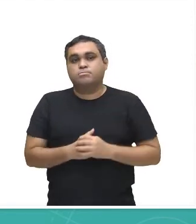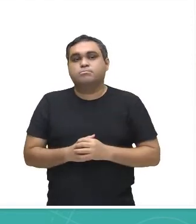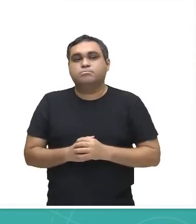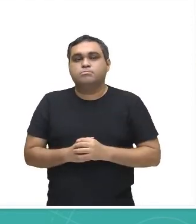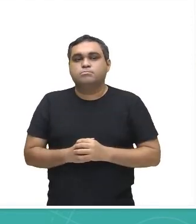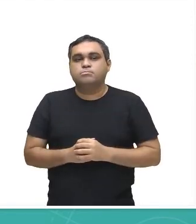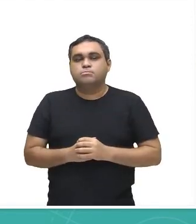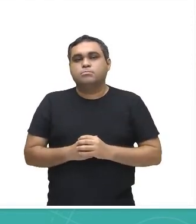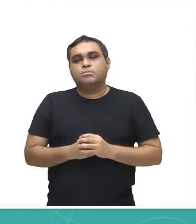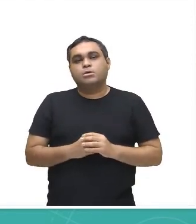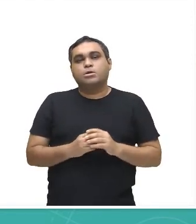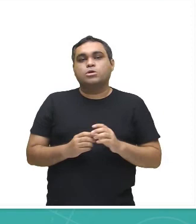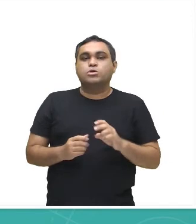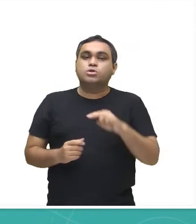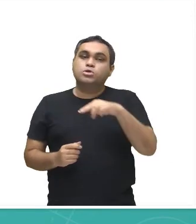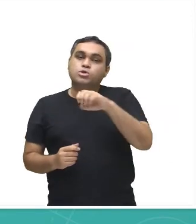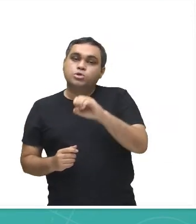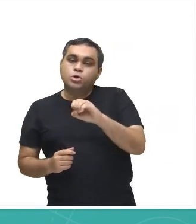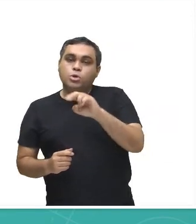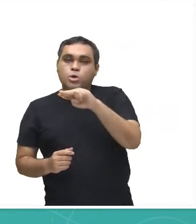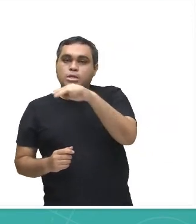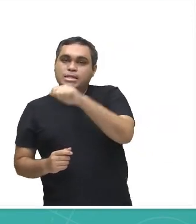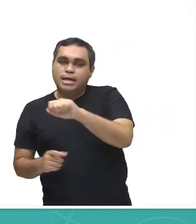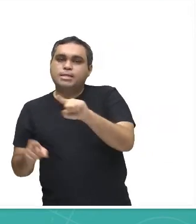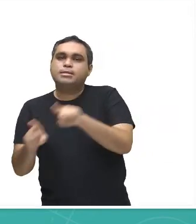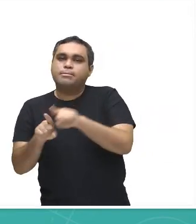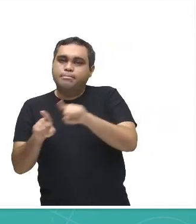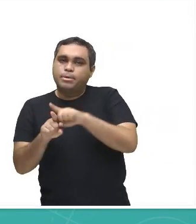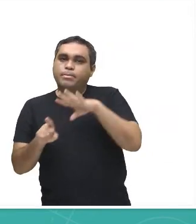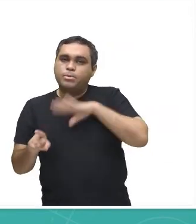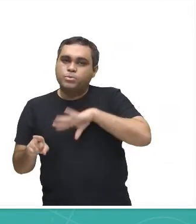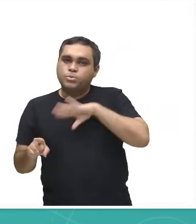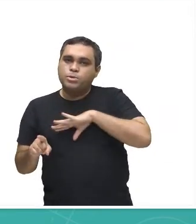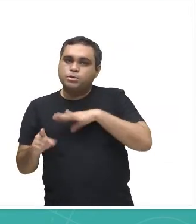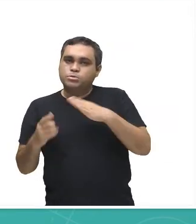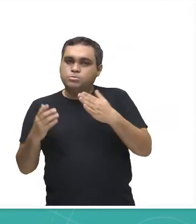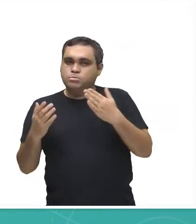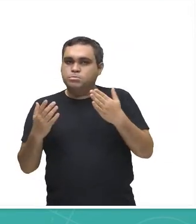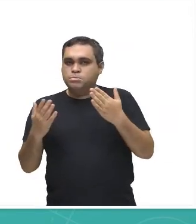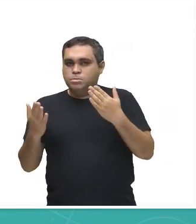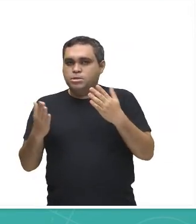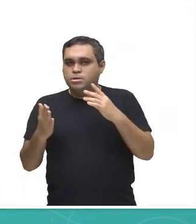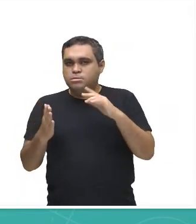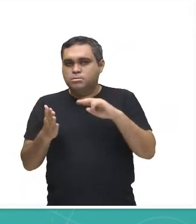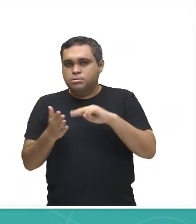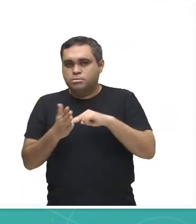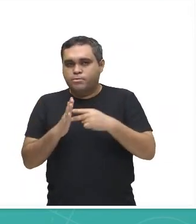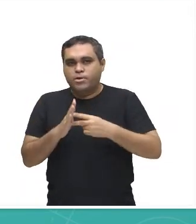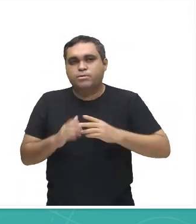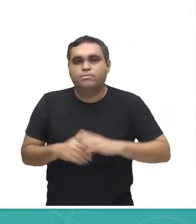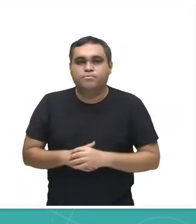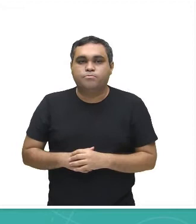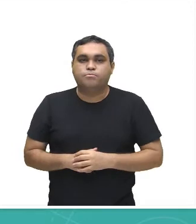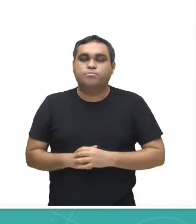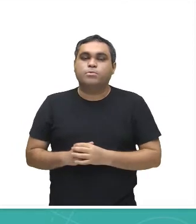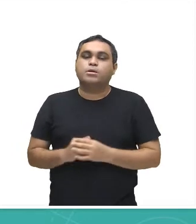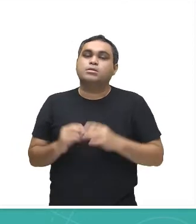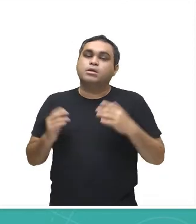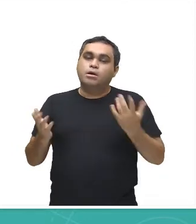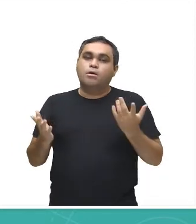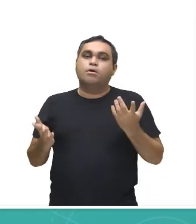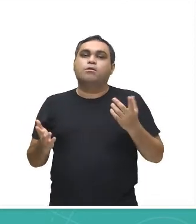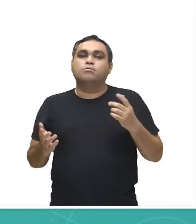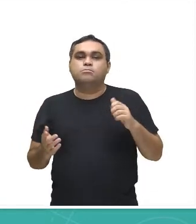Quando? Em que situações eu vou utilizar agora essa? Né? Já sabem usar o on, já sabem utilizar o at, agora utilizaremos o am. Let's